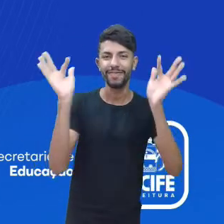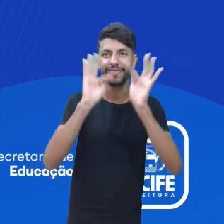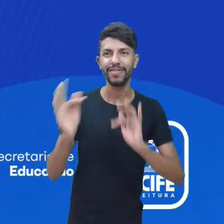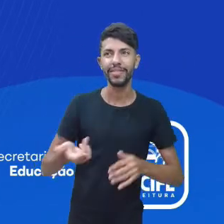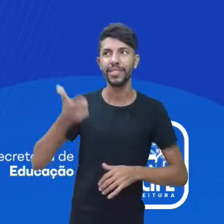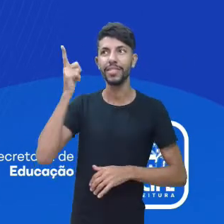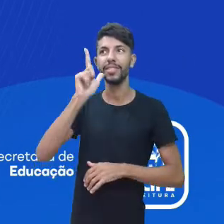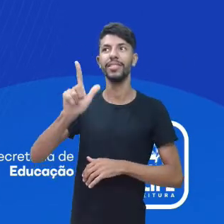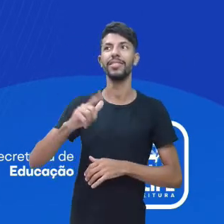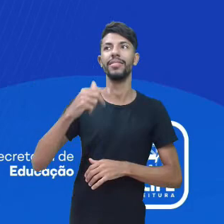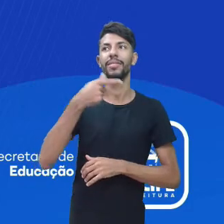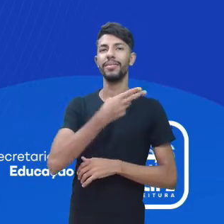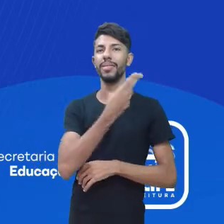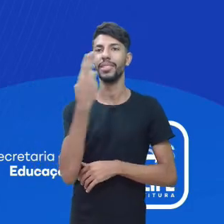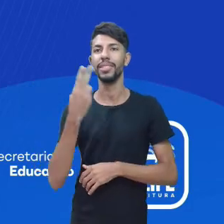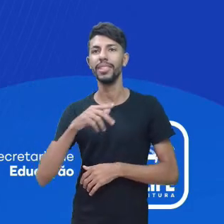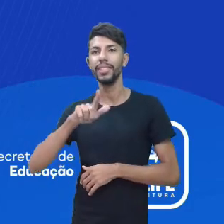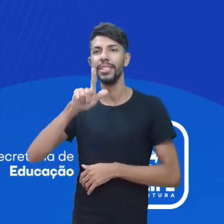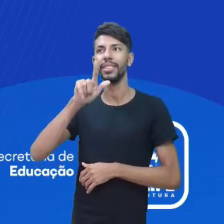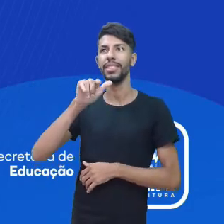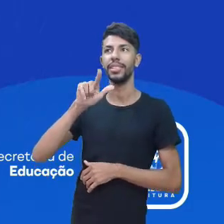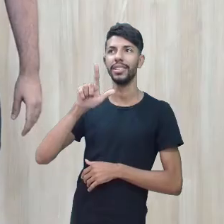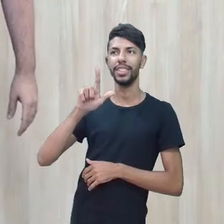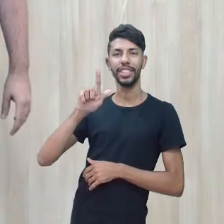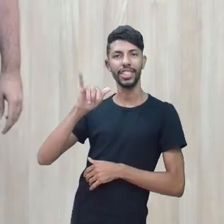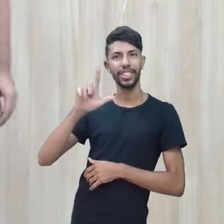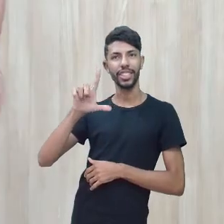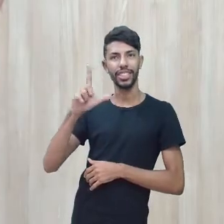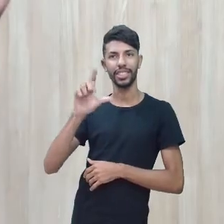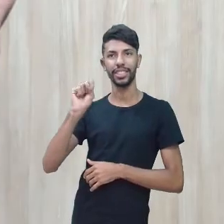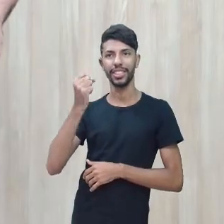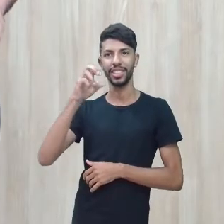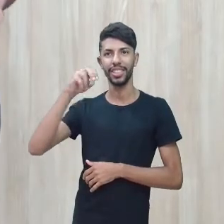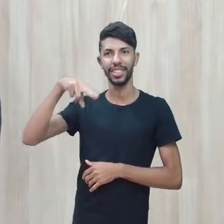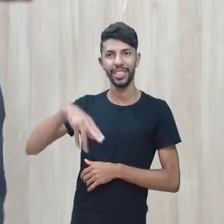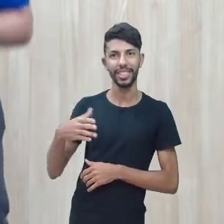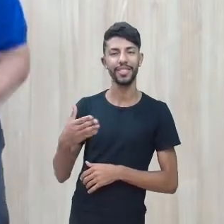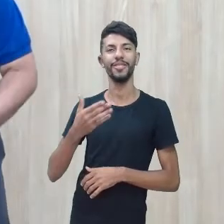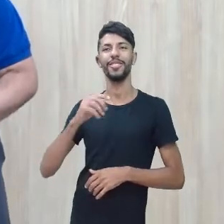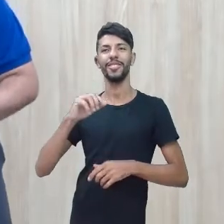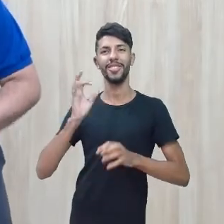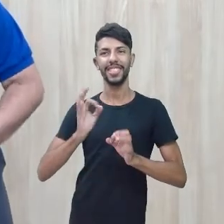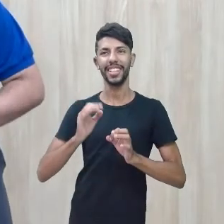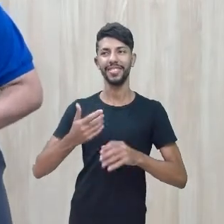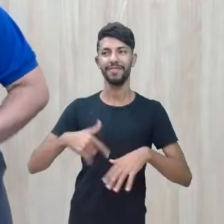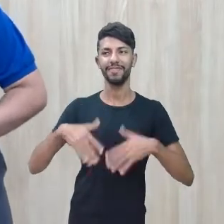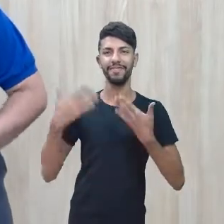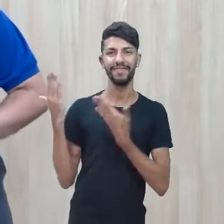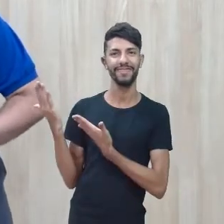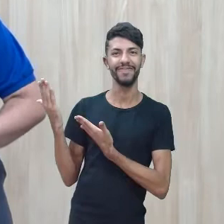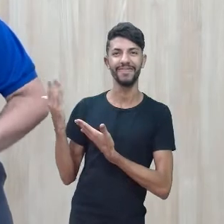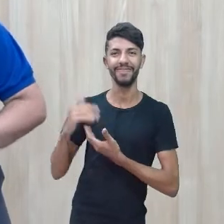chamo Gilson Soares. Eu acho que agora foi, hein? Agora.